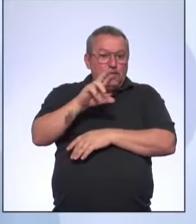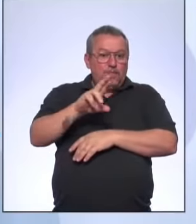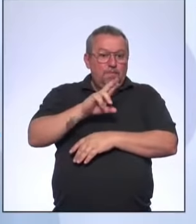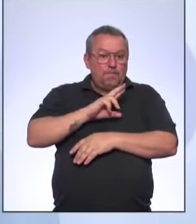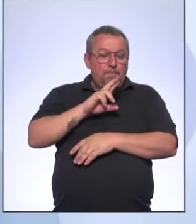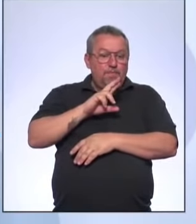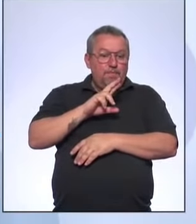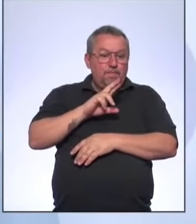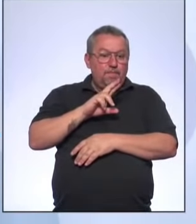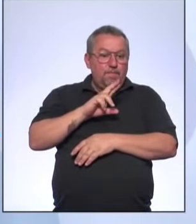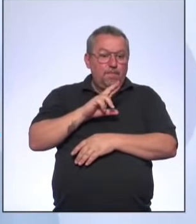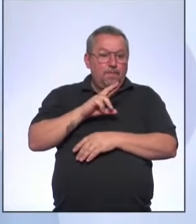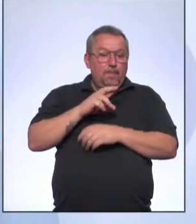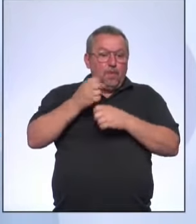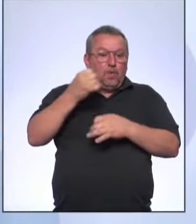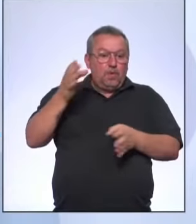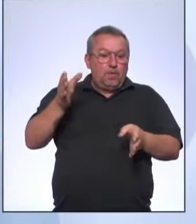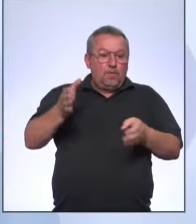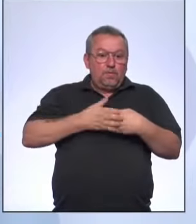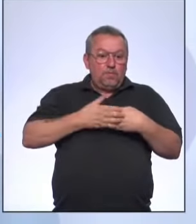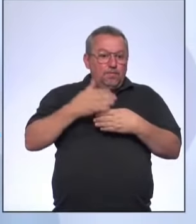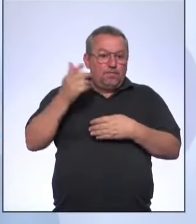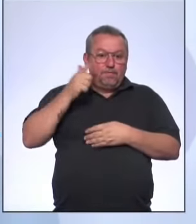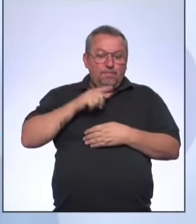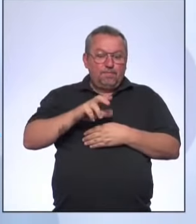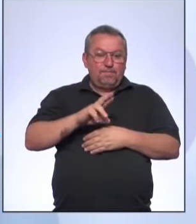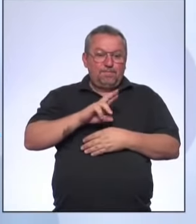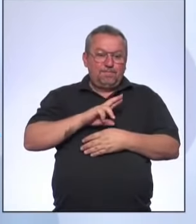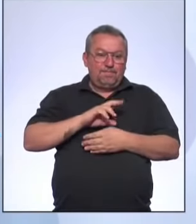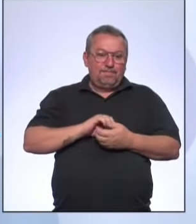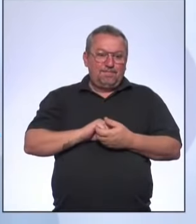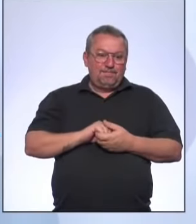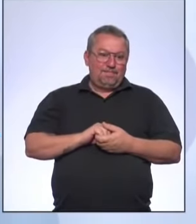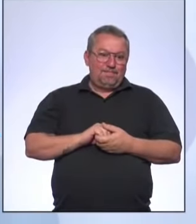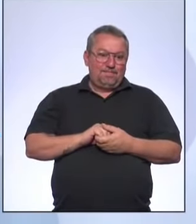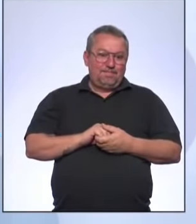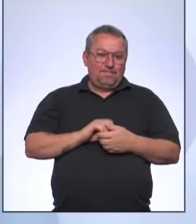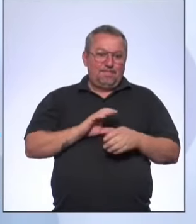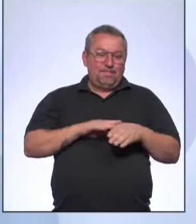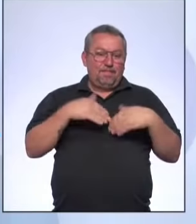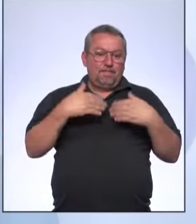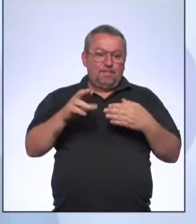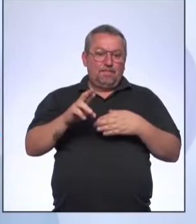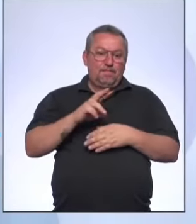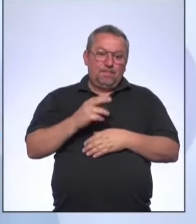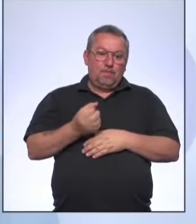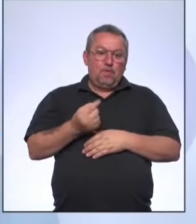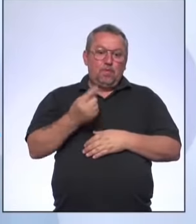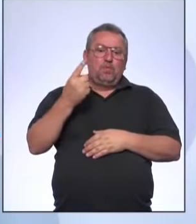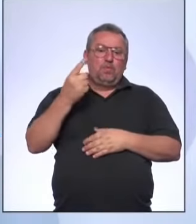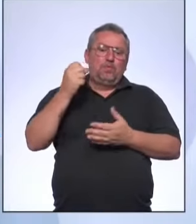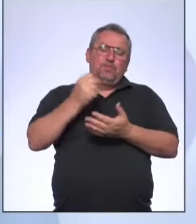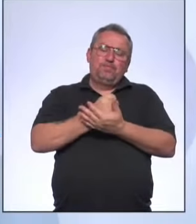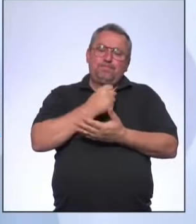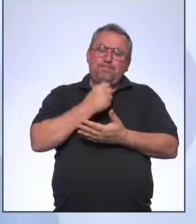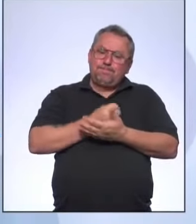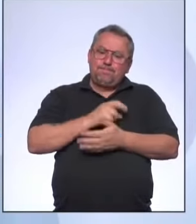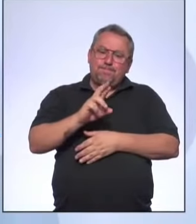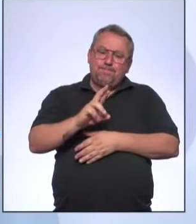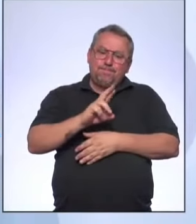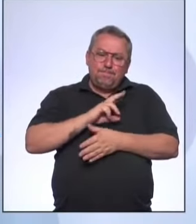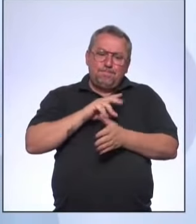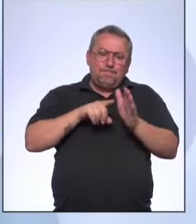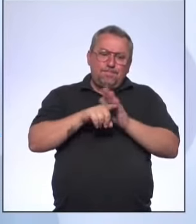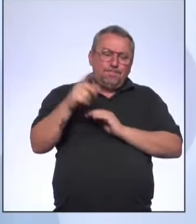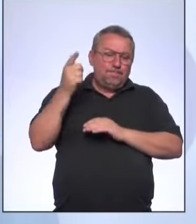respondendo uma questão o chat fechou ele não conseguiu responder né e aí ele respondeu poxa eu queria tanto responder à